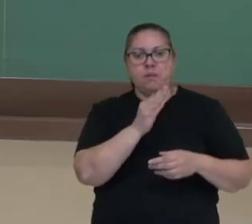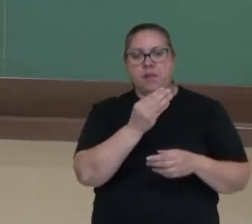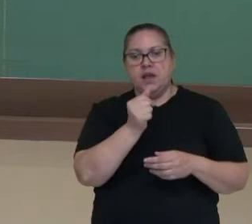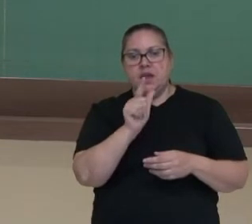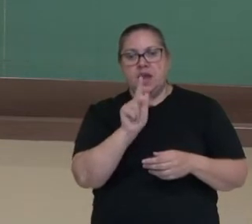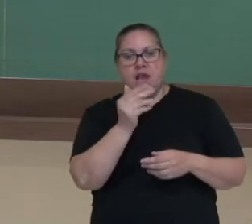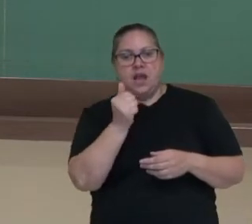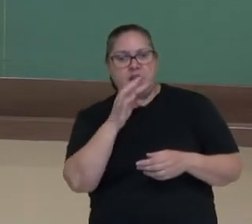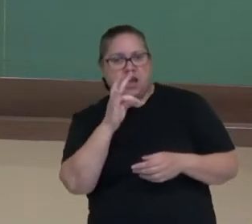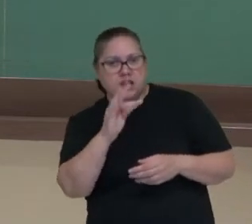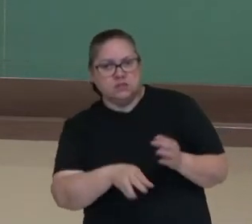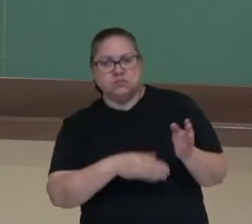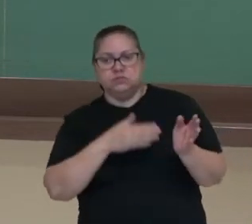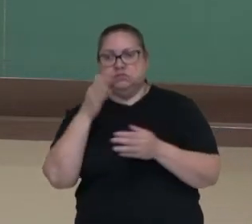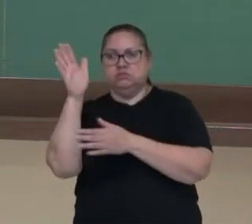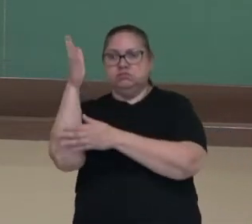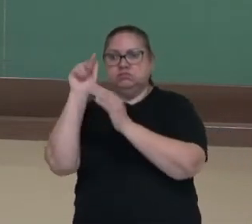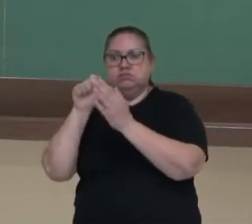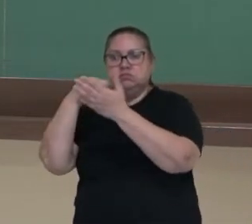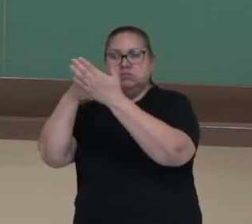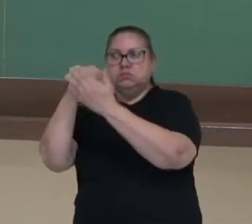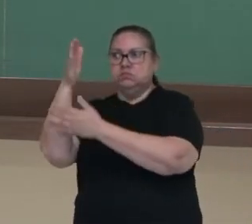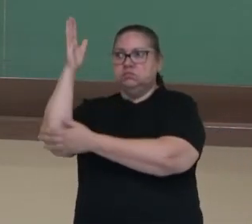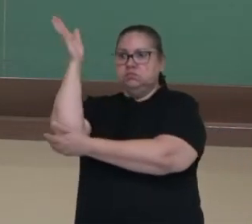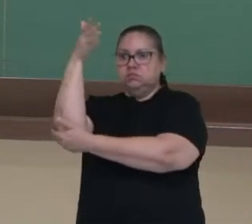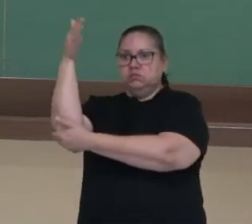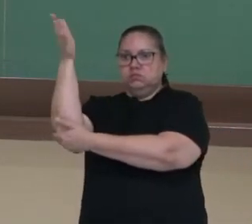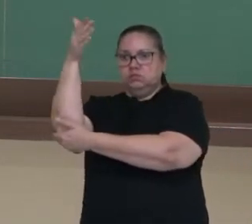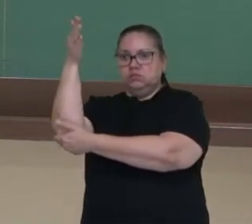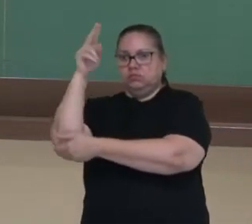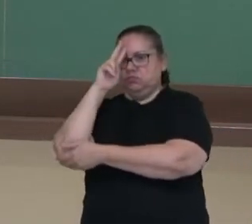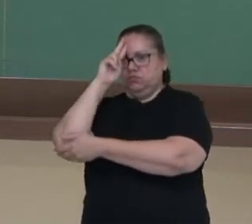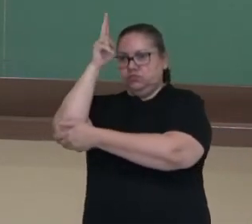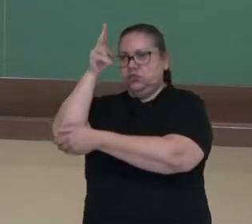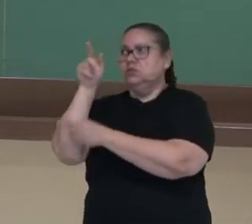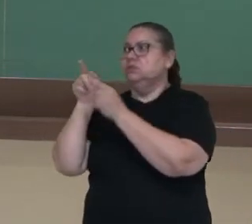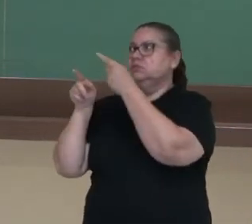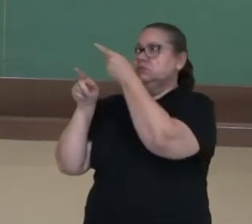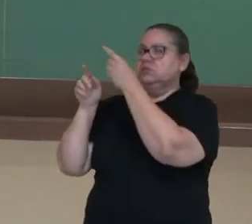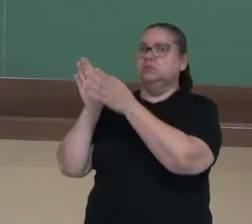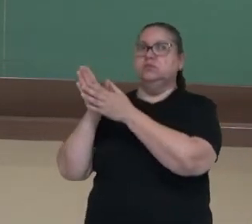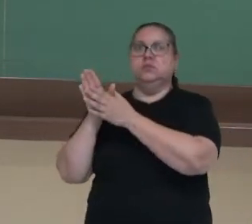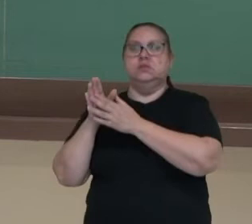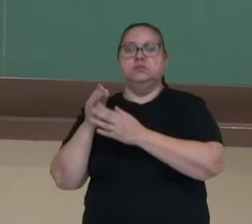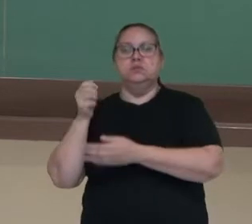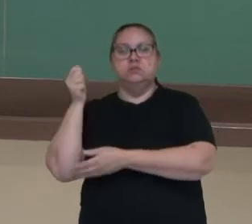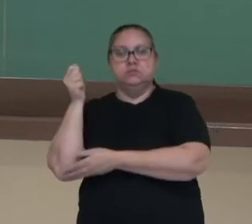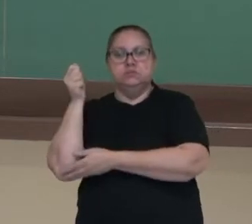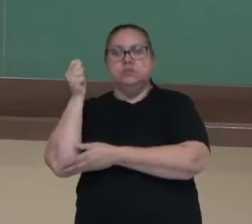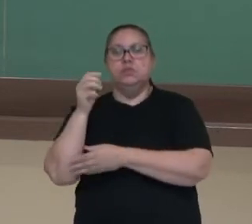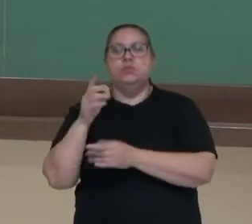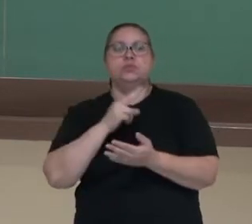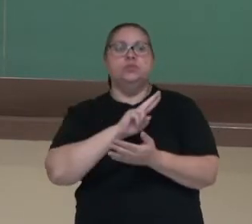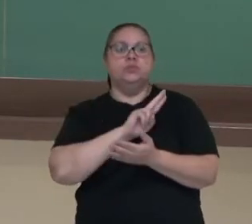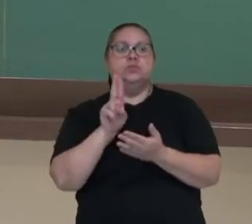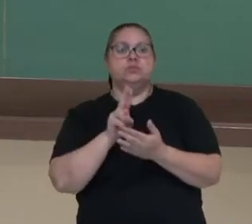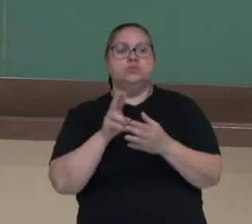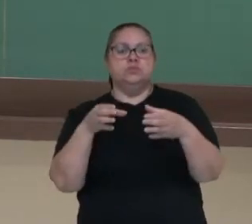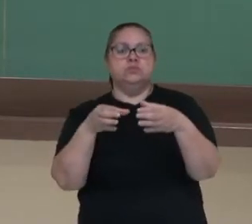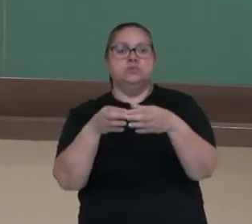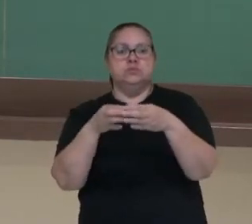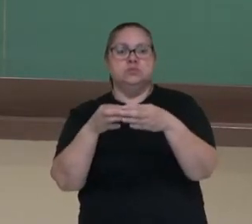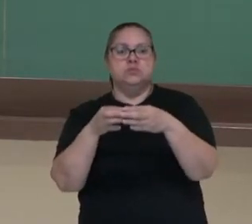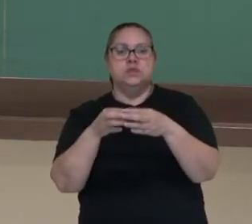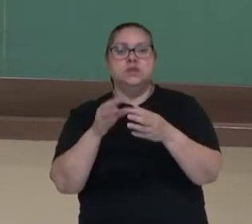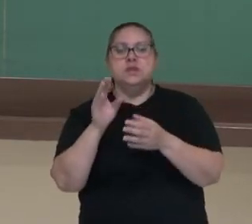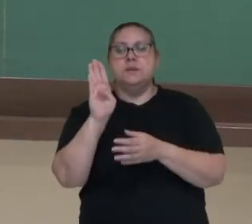brasão ali, representando o líder daquela bandeira. Por isso que daí passaram a ser chamados, né, de expedições de bandeiras,